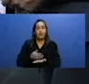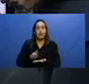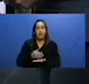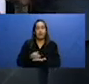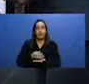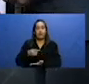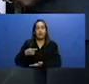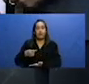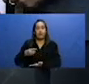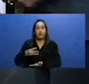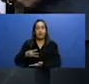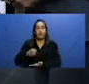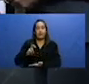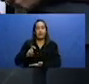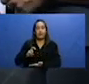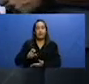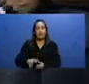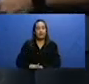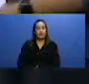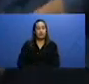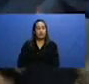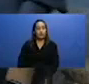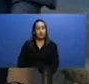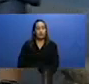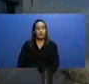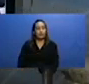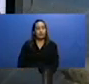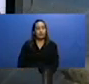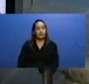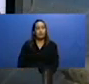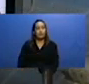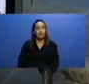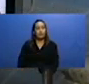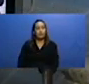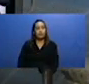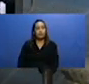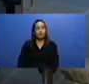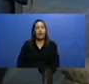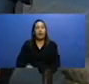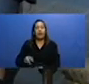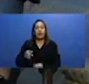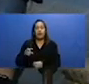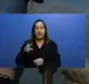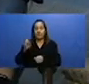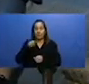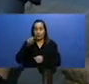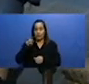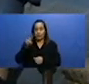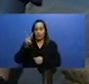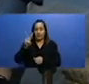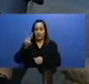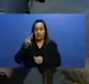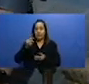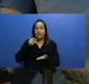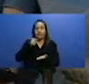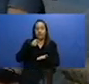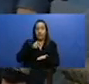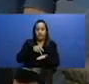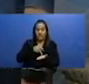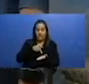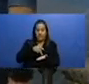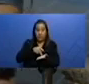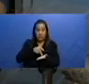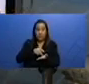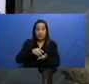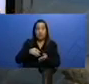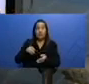Agora, a gente vai lá para a página 135. Marque V para verdadeiro e F para falso.